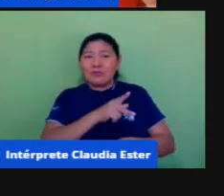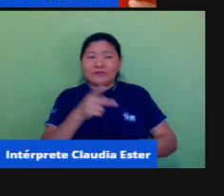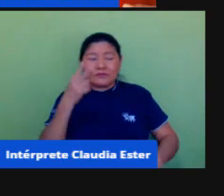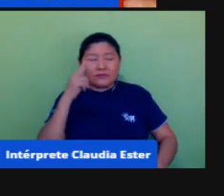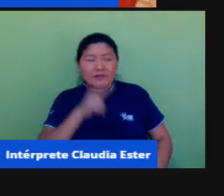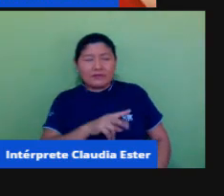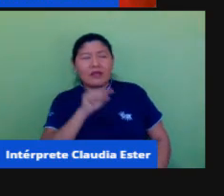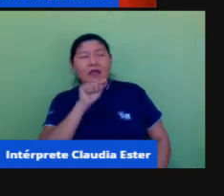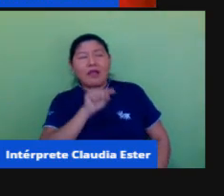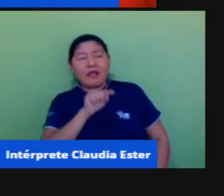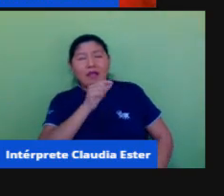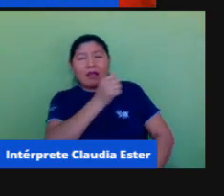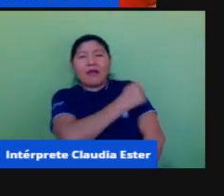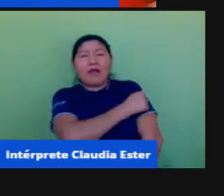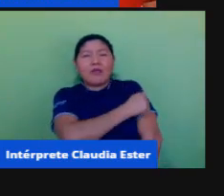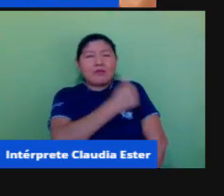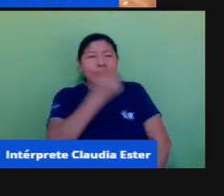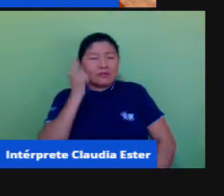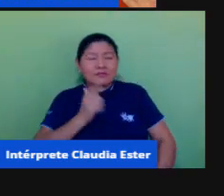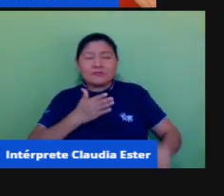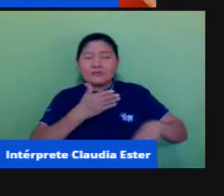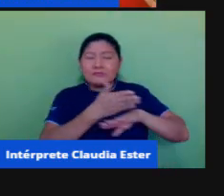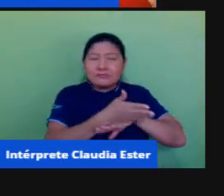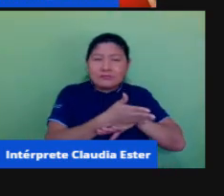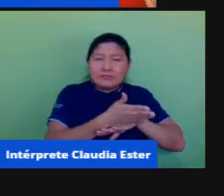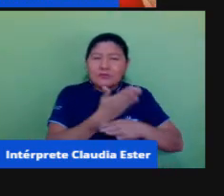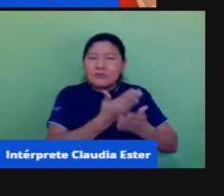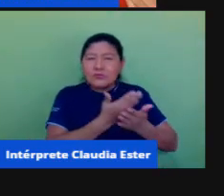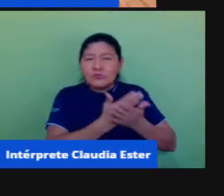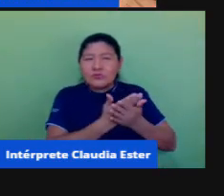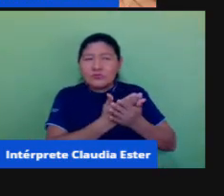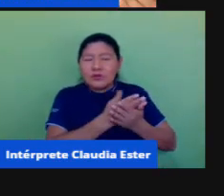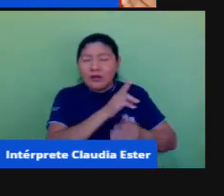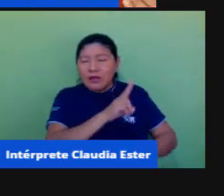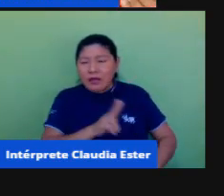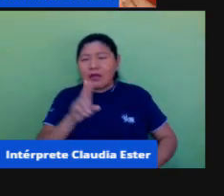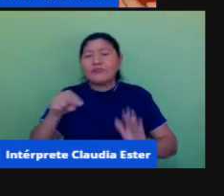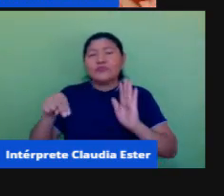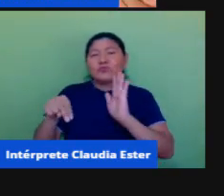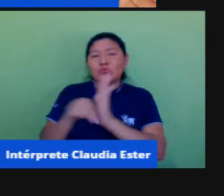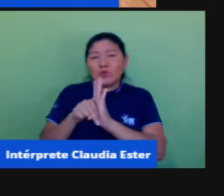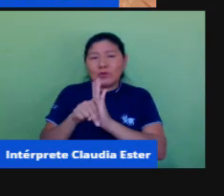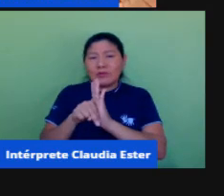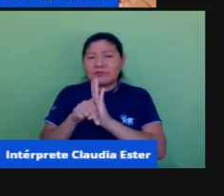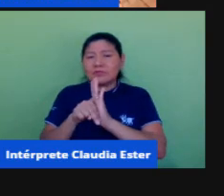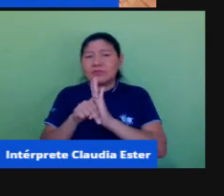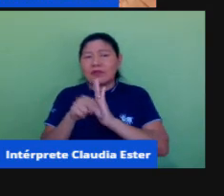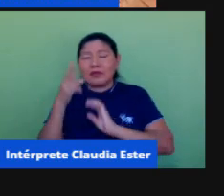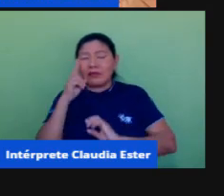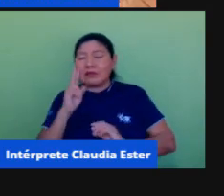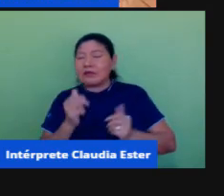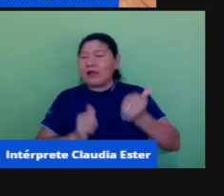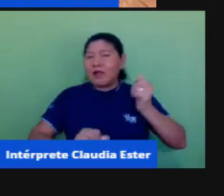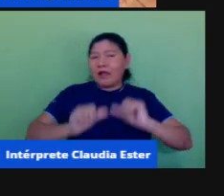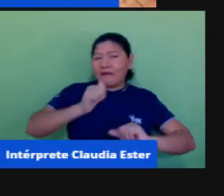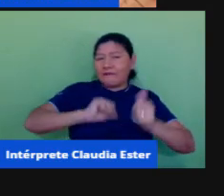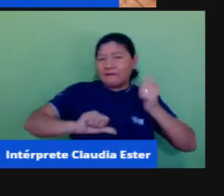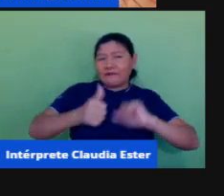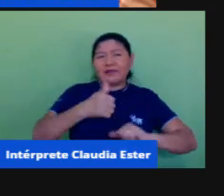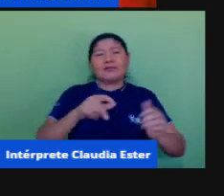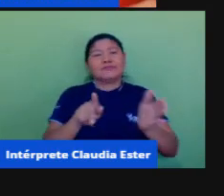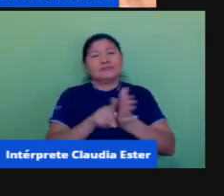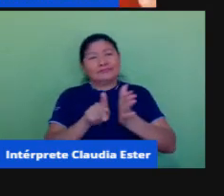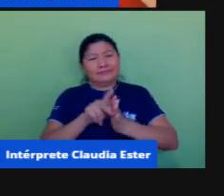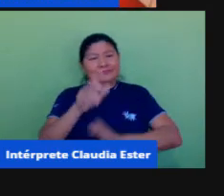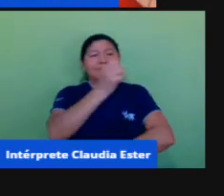entregou. Você consegue dar nota, consegue dar devolutiva para esse aluno a partir dessa sala de